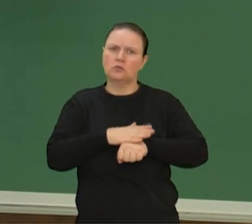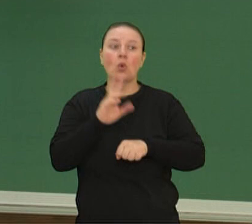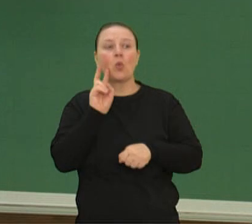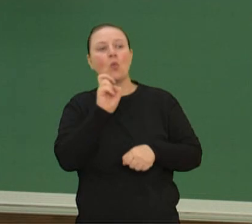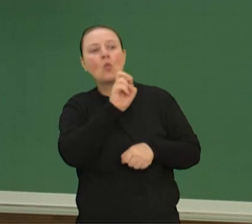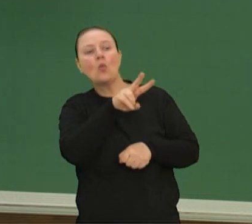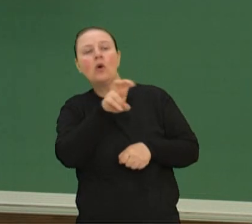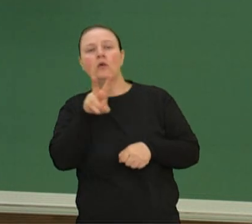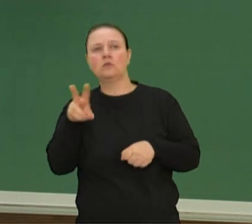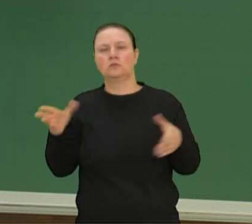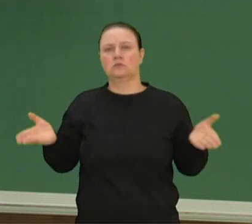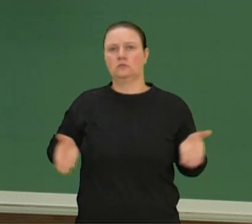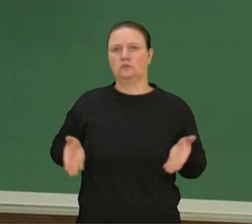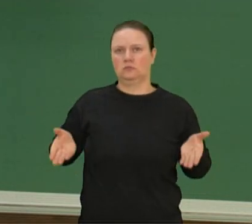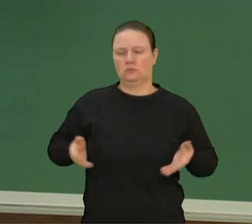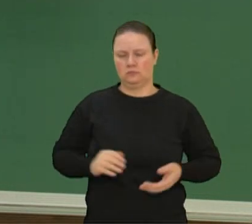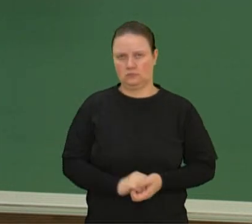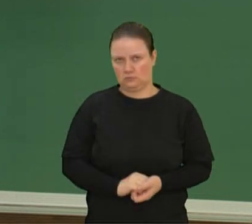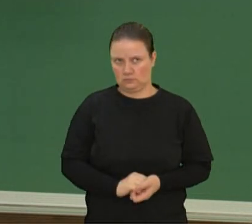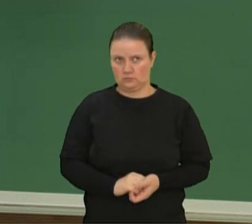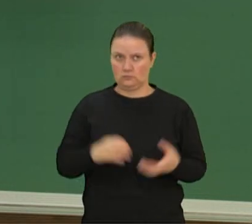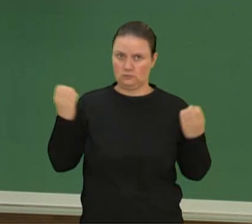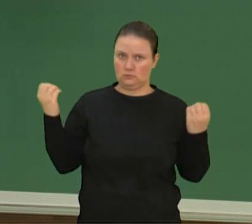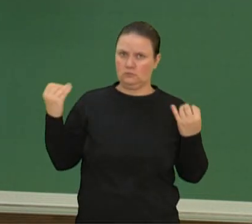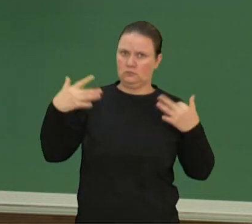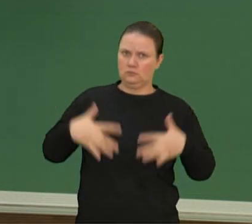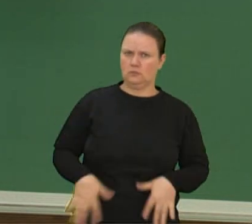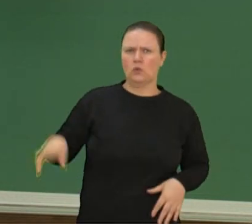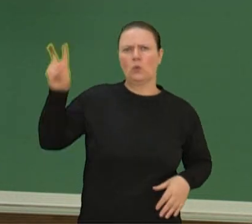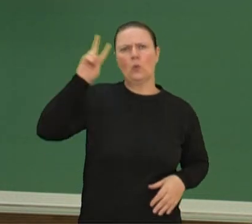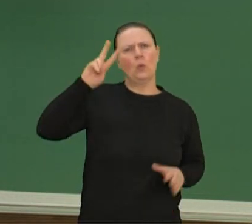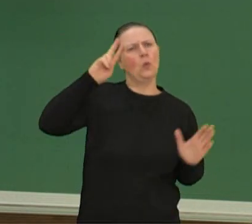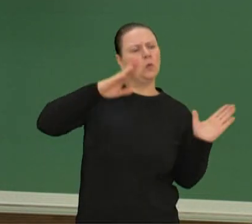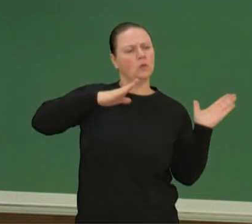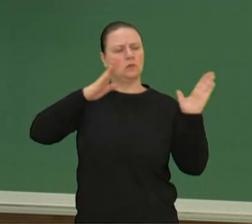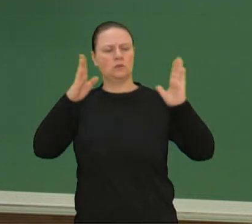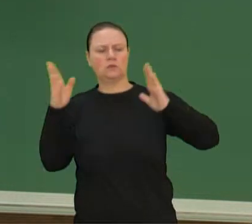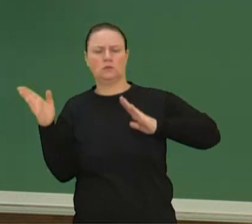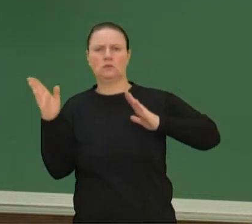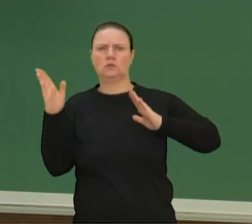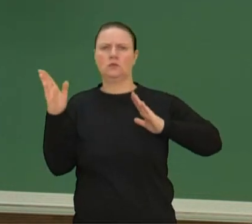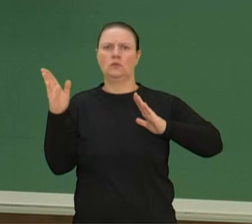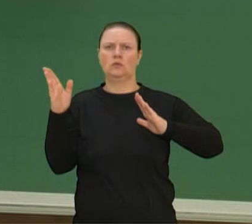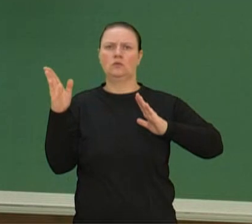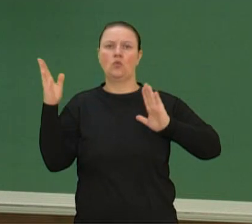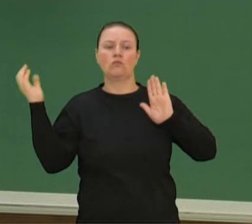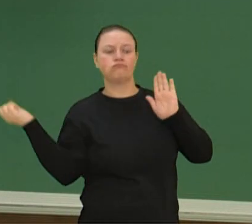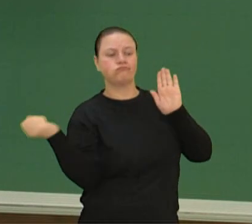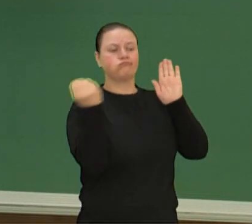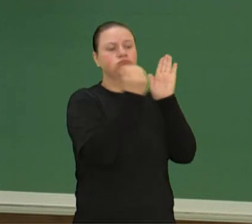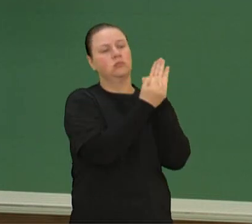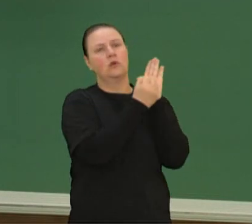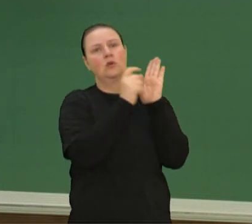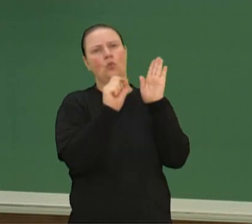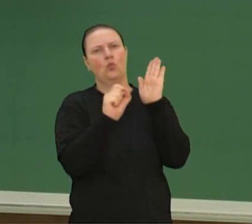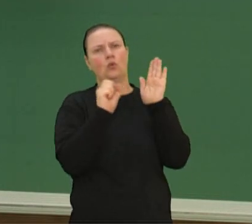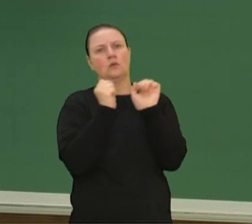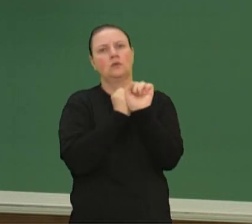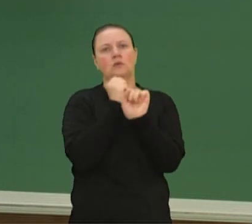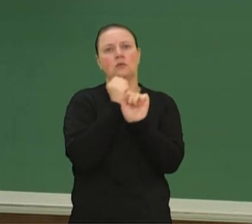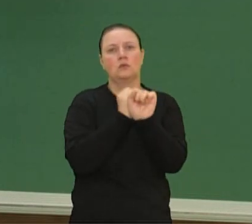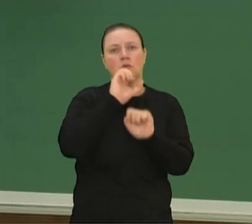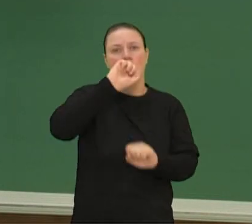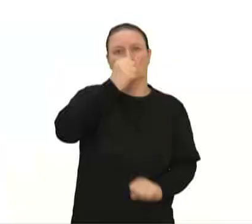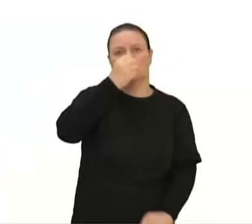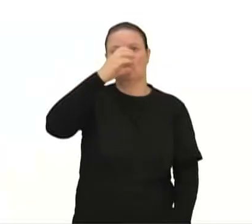hoje. Falando um pouco sobre essa história, então, um marco foi os anos 80.